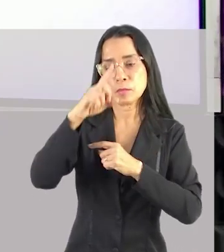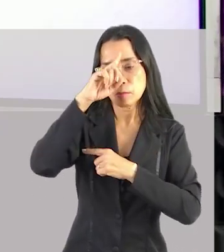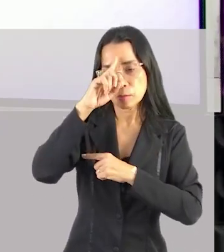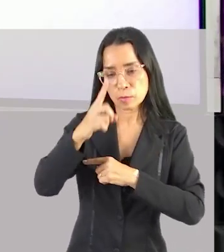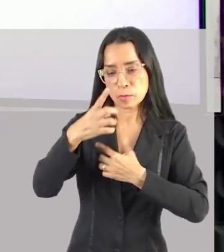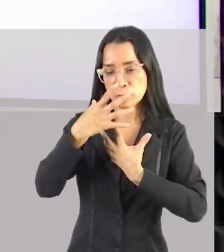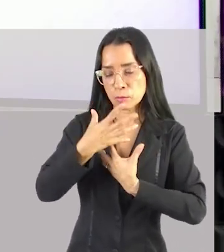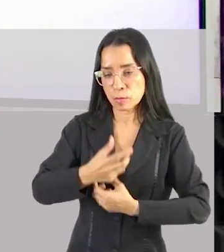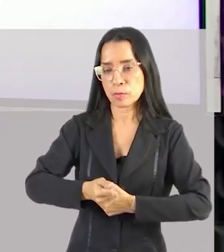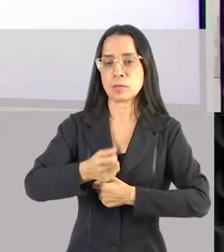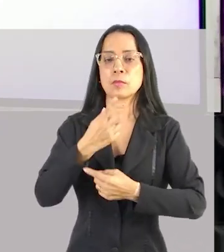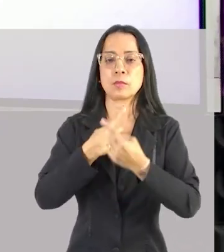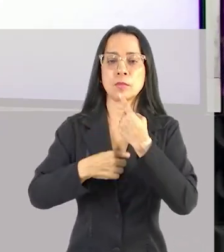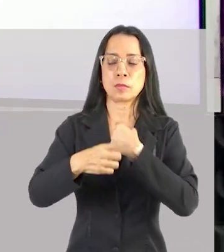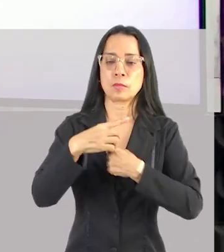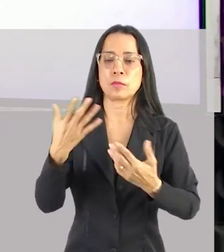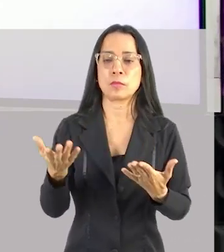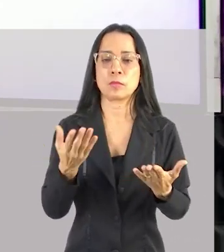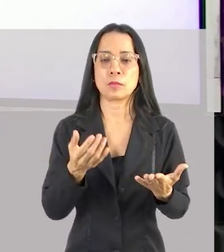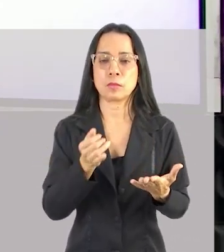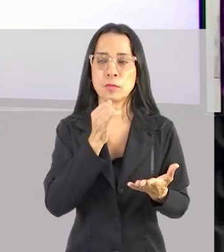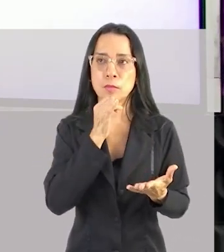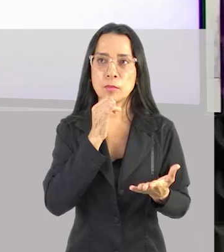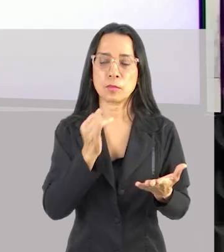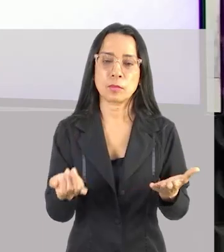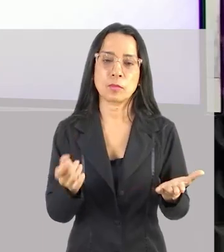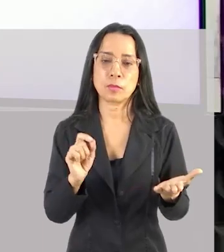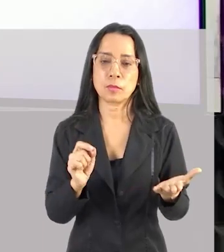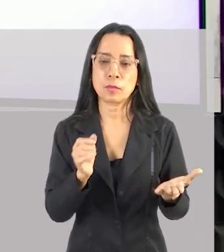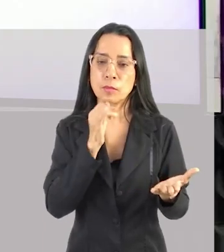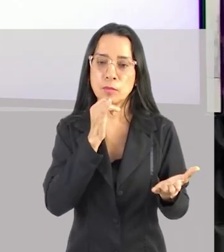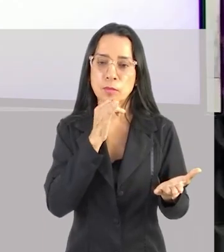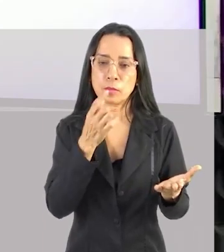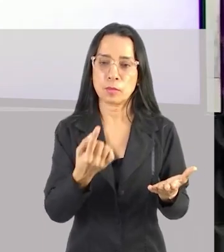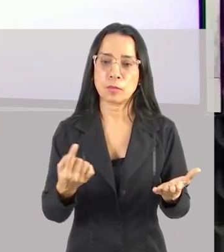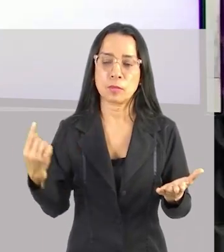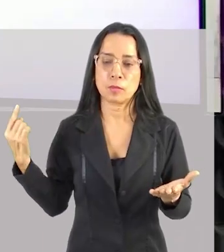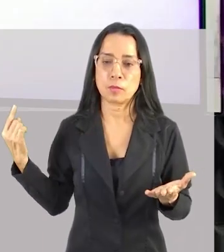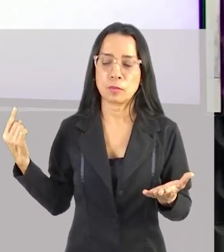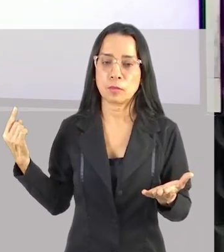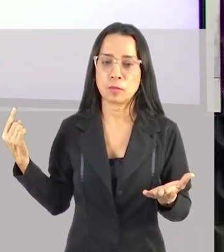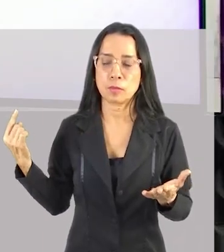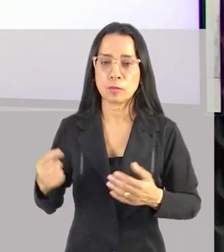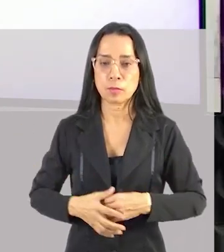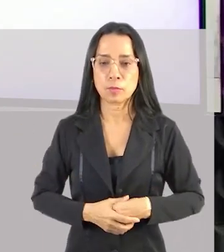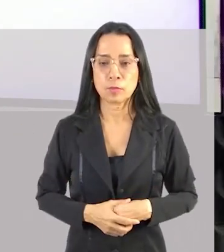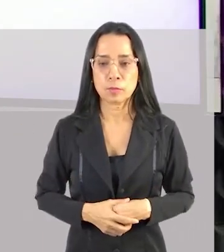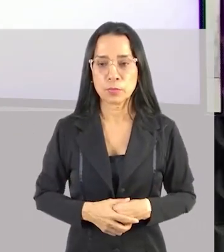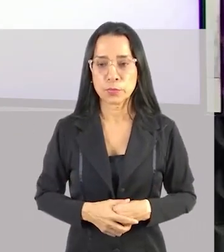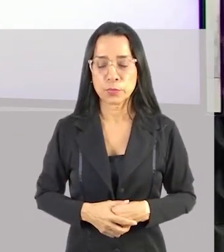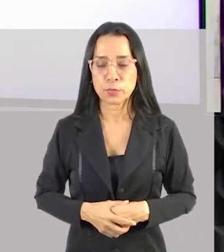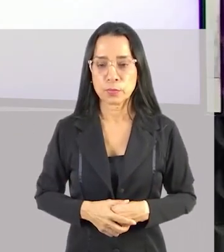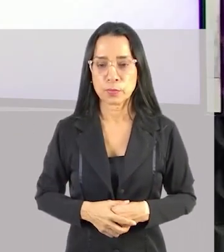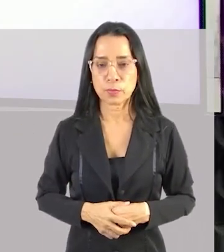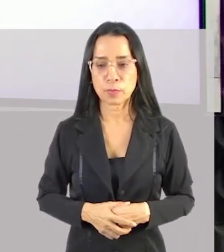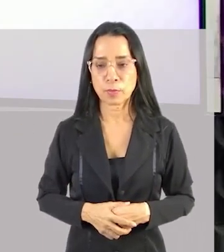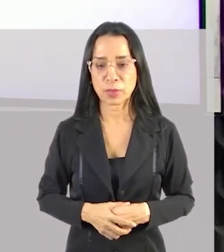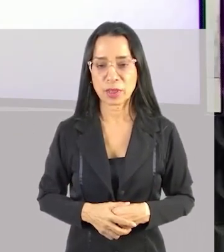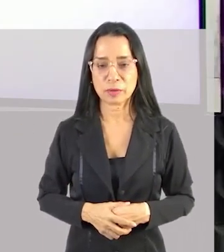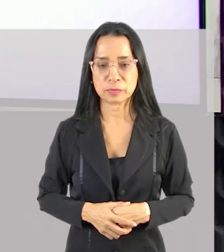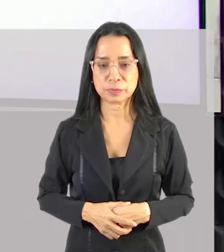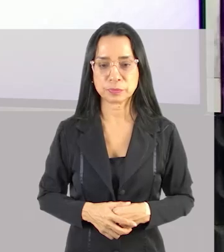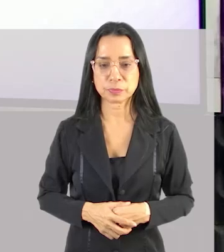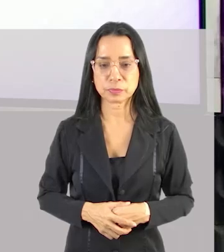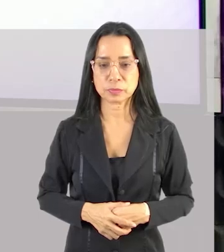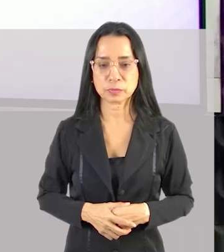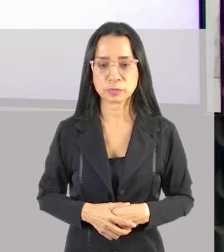que são supérfluos, por exemplo. Então, a frase diz exatamente isso, né? Que não basta pouco, nada basta. É exatamente